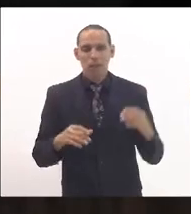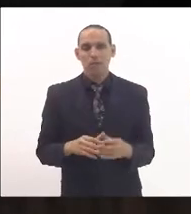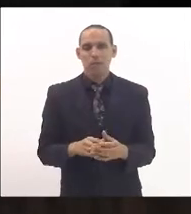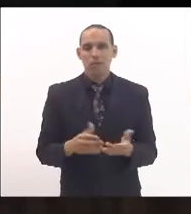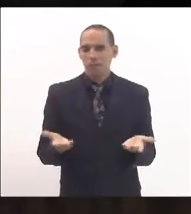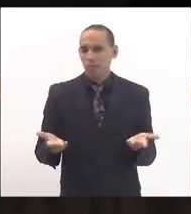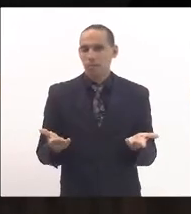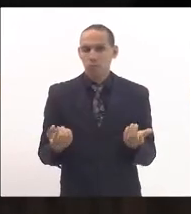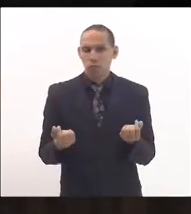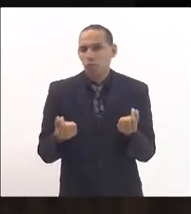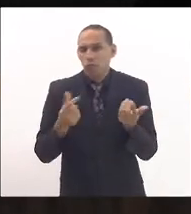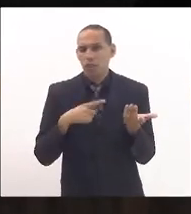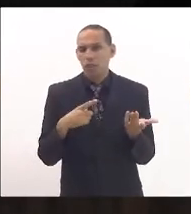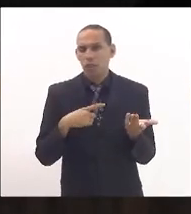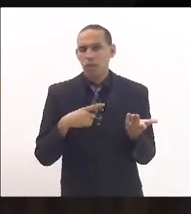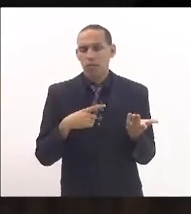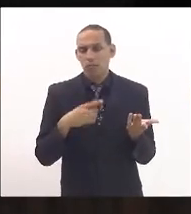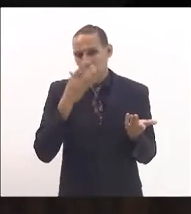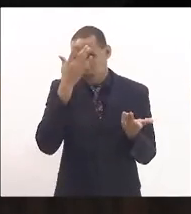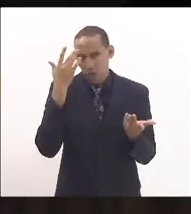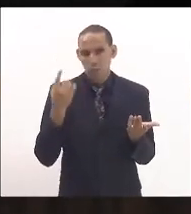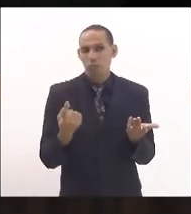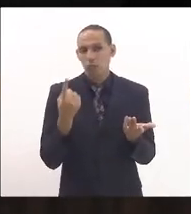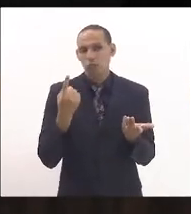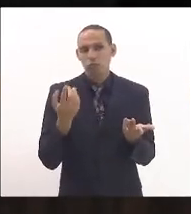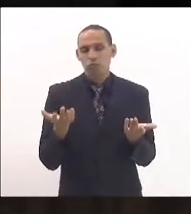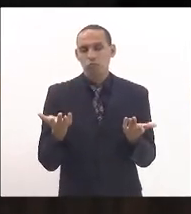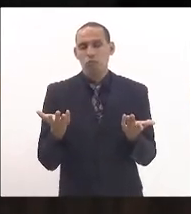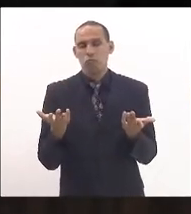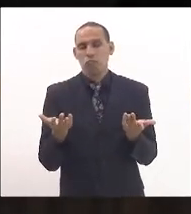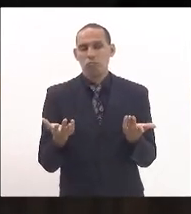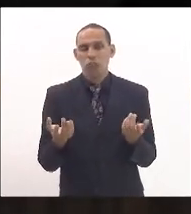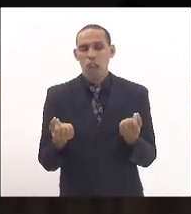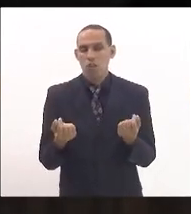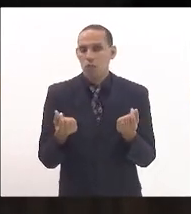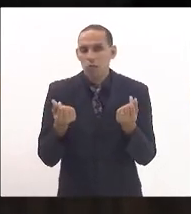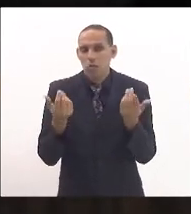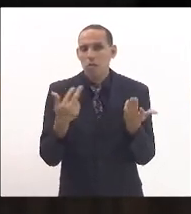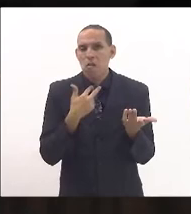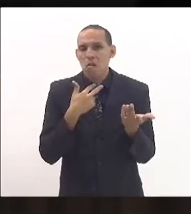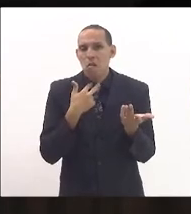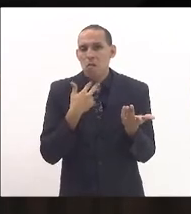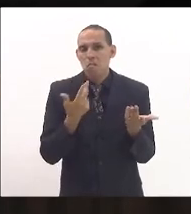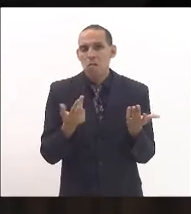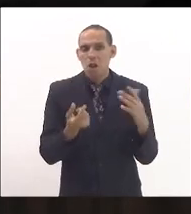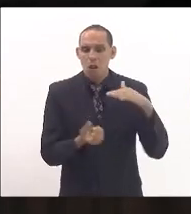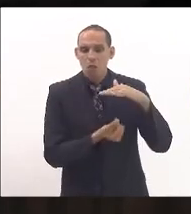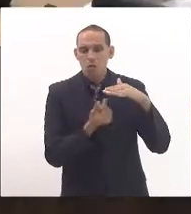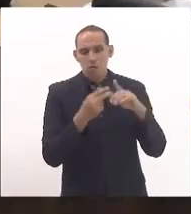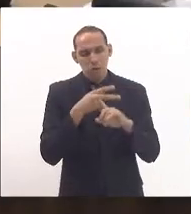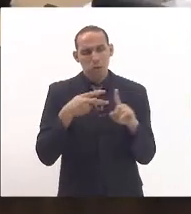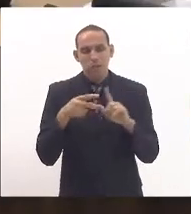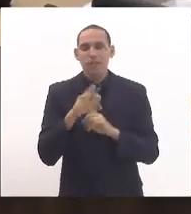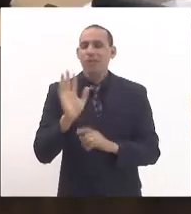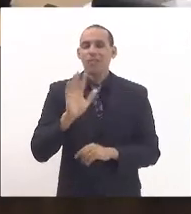vai ter uma rentabilidade, alguém vai ter que... Sim, e esse recurso não pode ir para o fundo de previdência? Não, que na sua lei